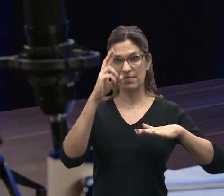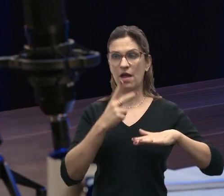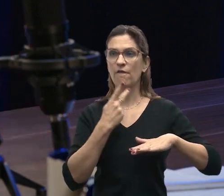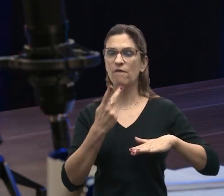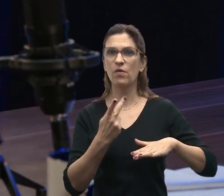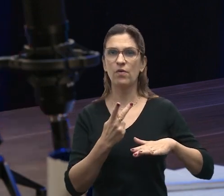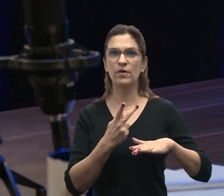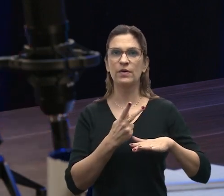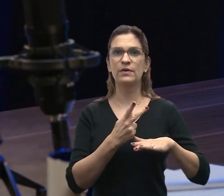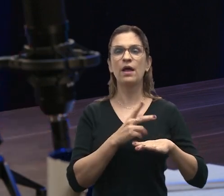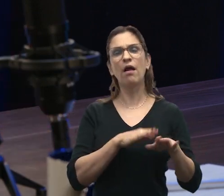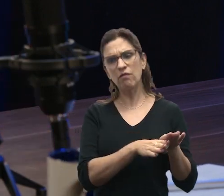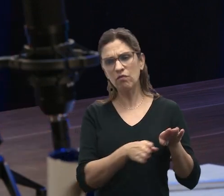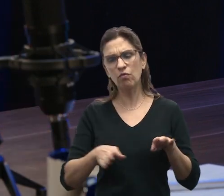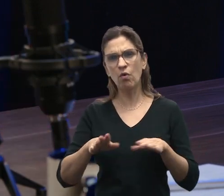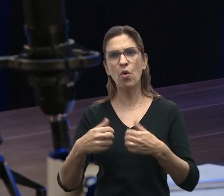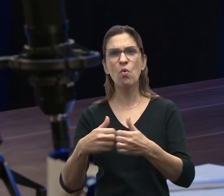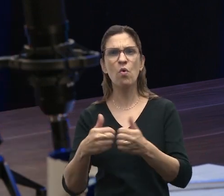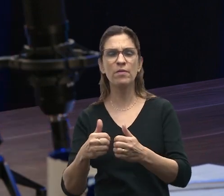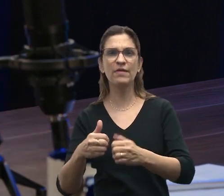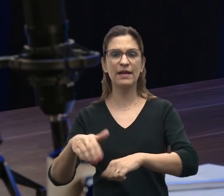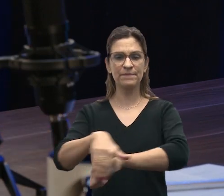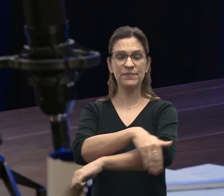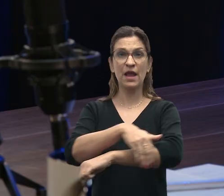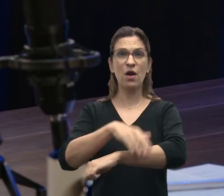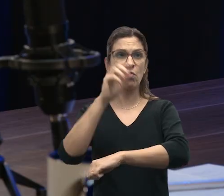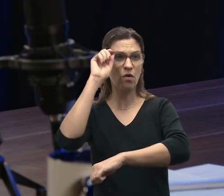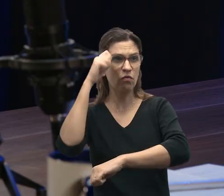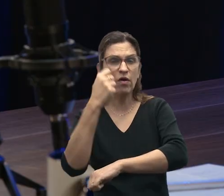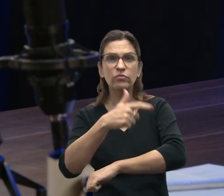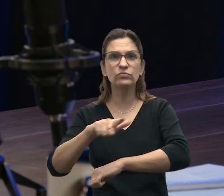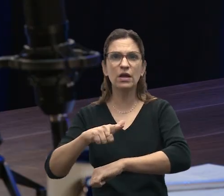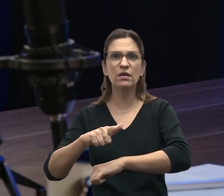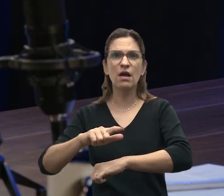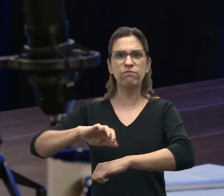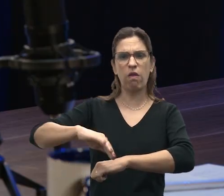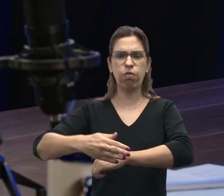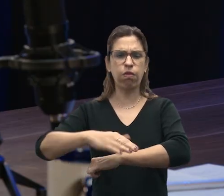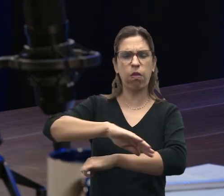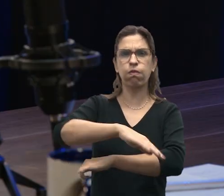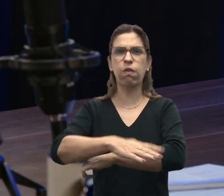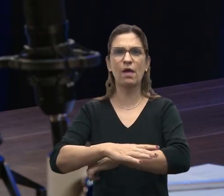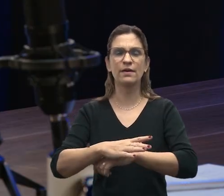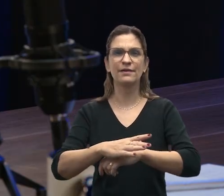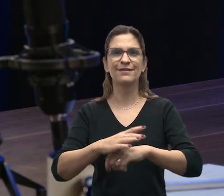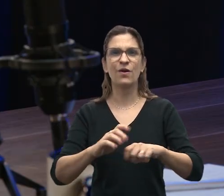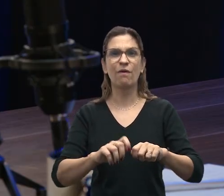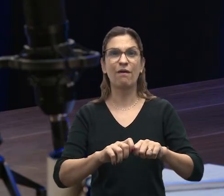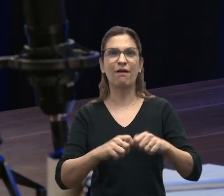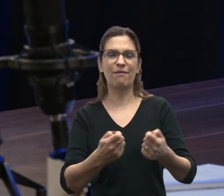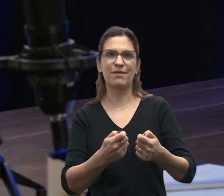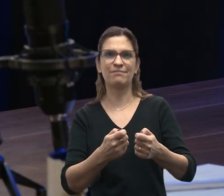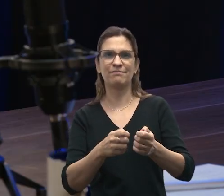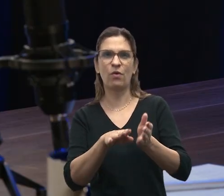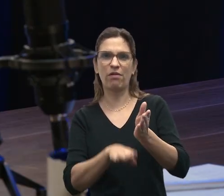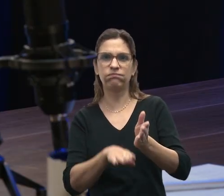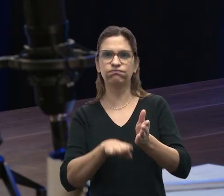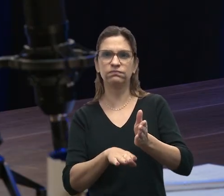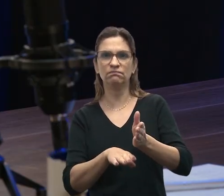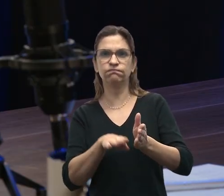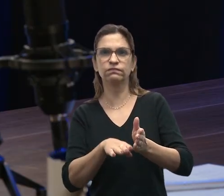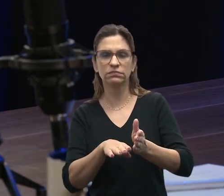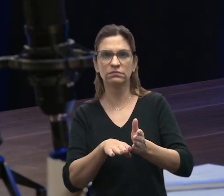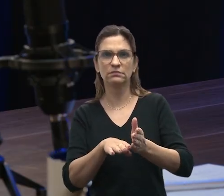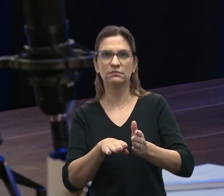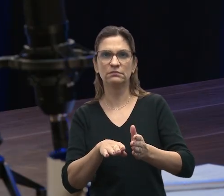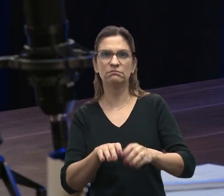mas pega uma rua sem asfalto, ou então uma rua com asfalto cheio de buraco, o ônibus passa, aquilo estraga.